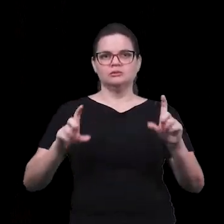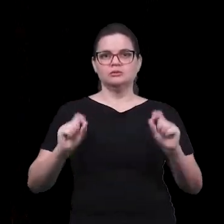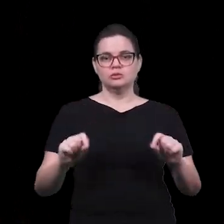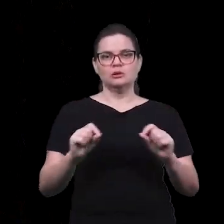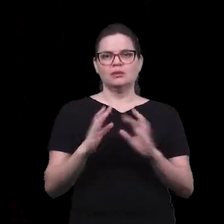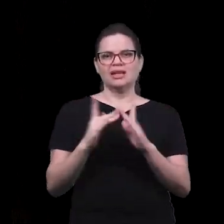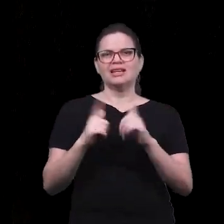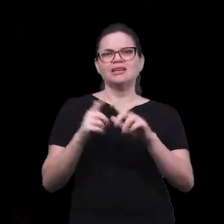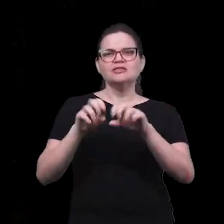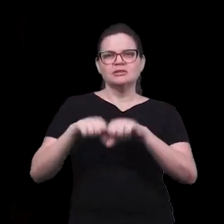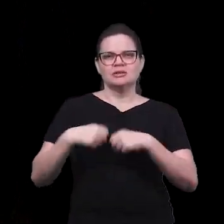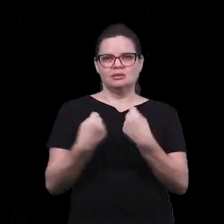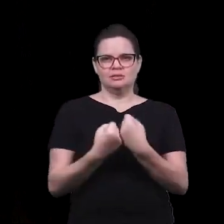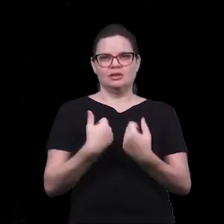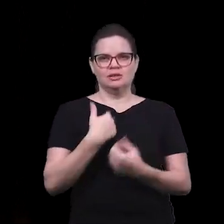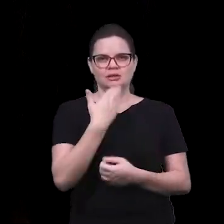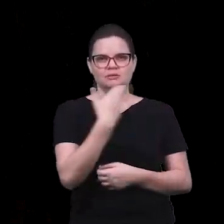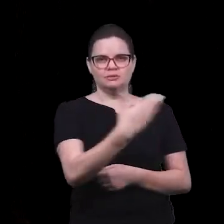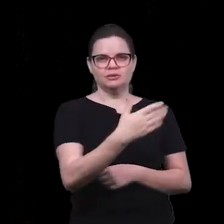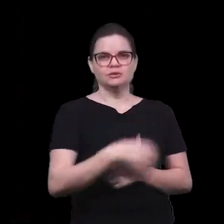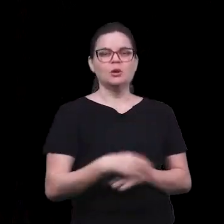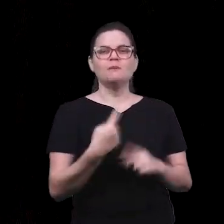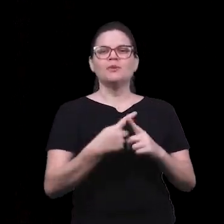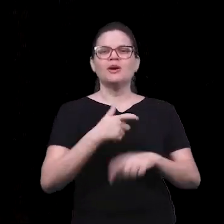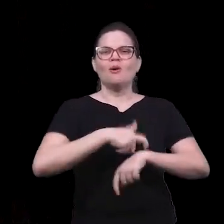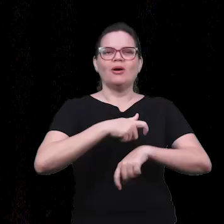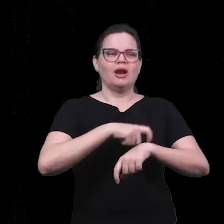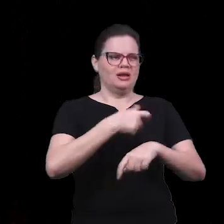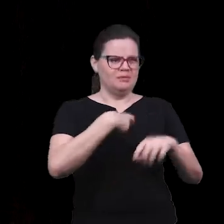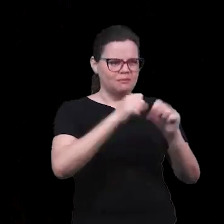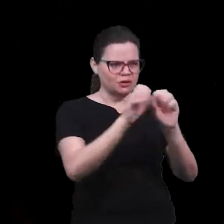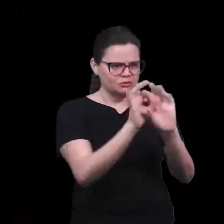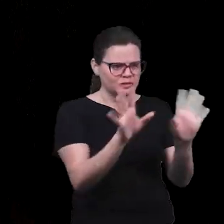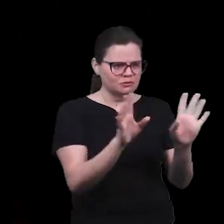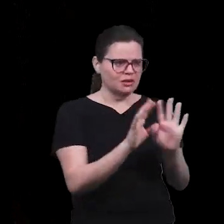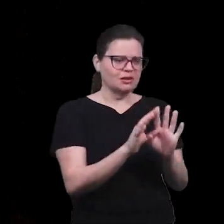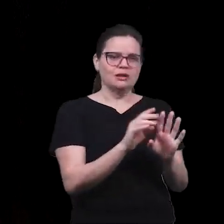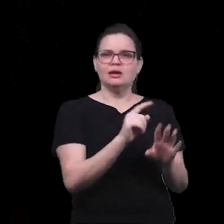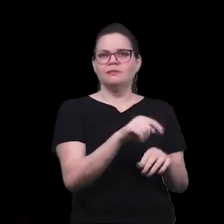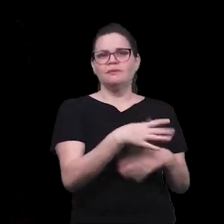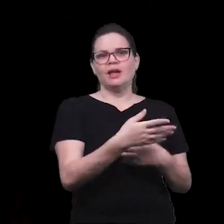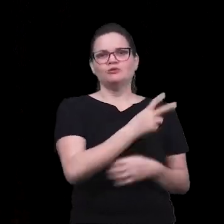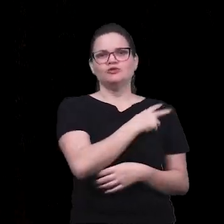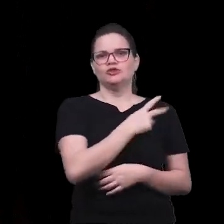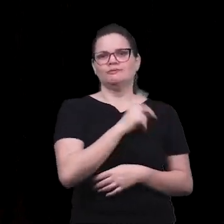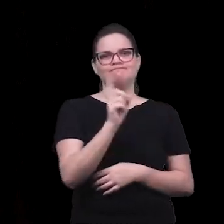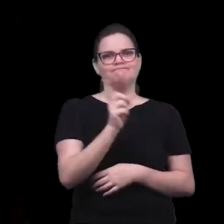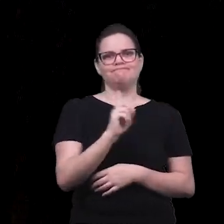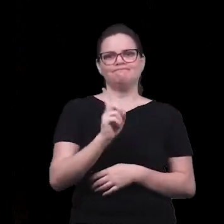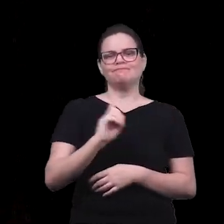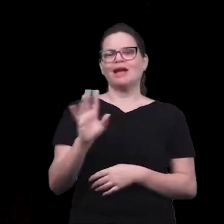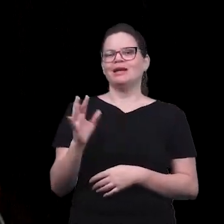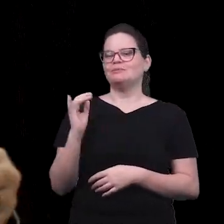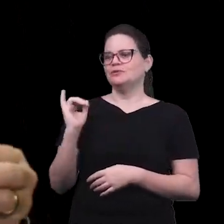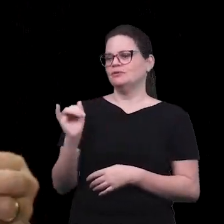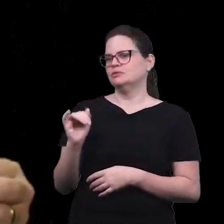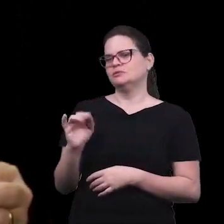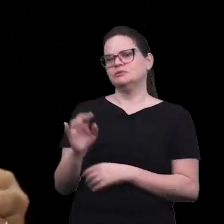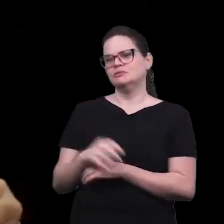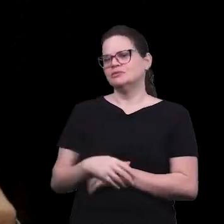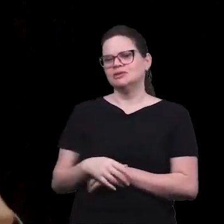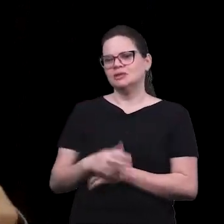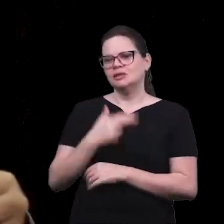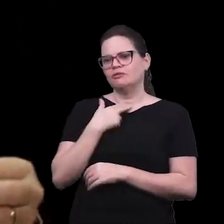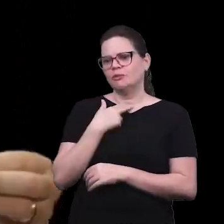da igreja, né, por causa de conflito de horário, e ele nos procurou ali extremamente chateado e até falando assim, não, porque é um